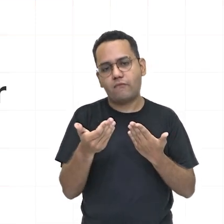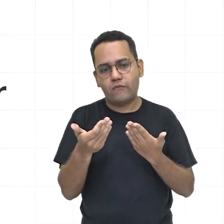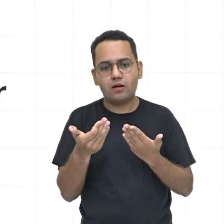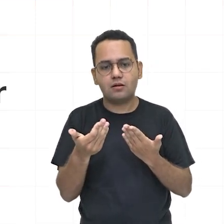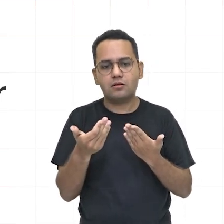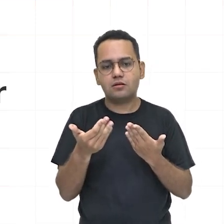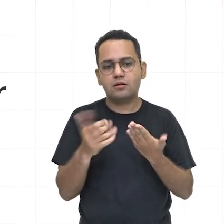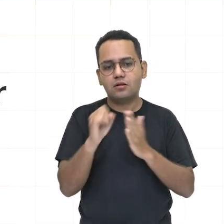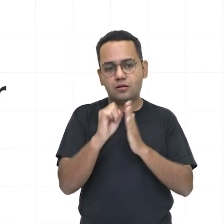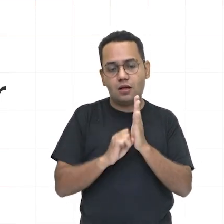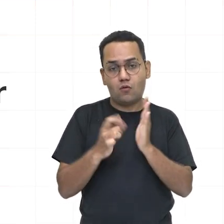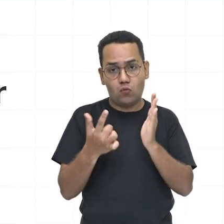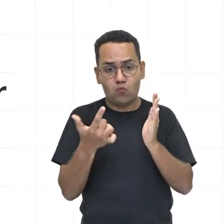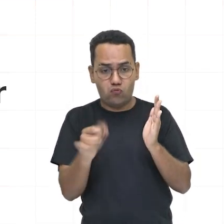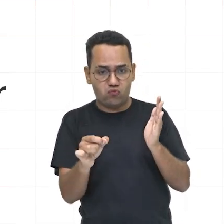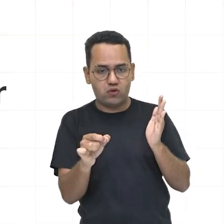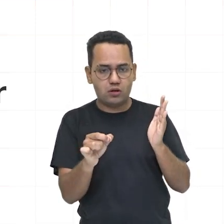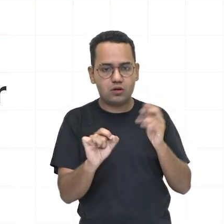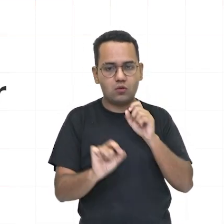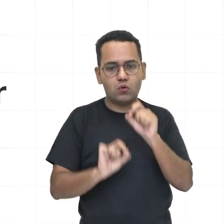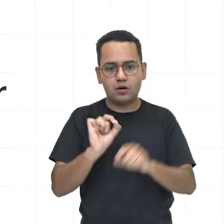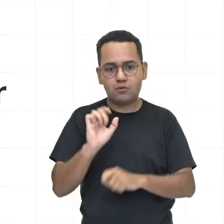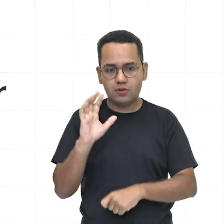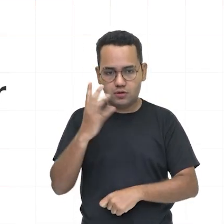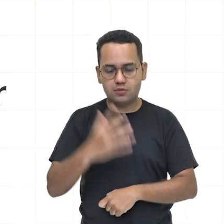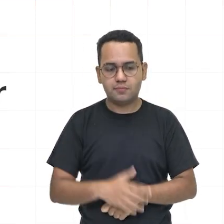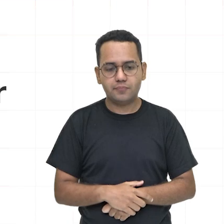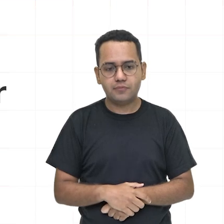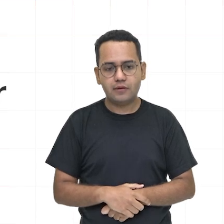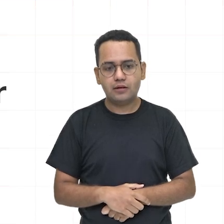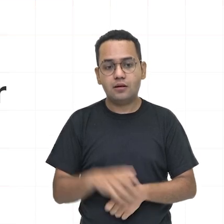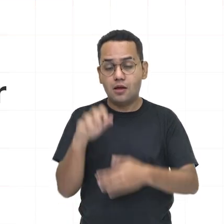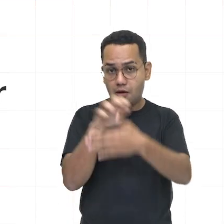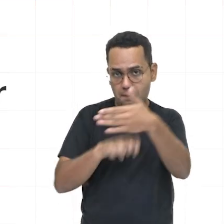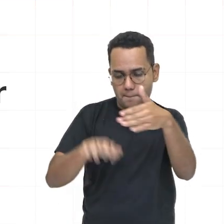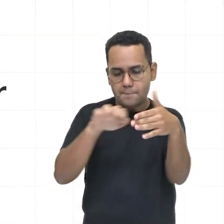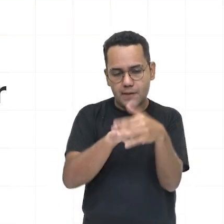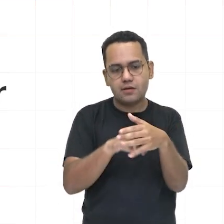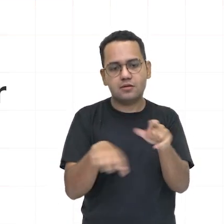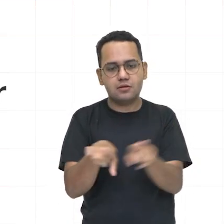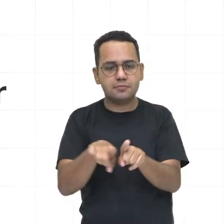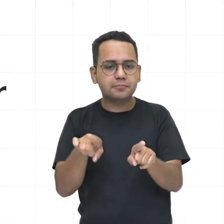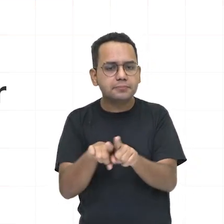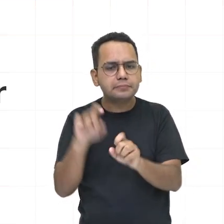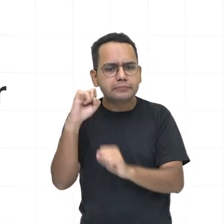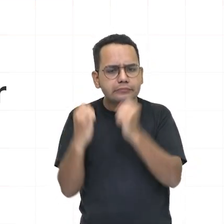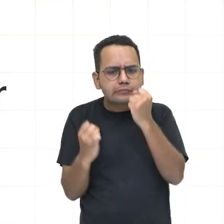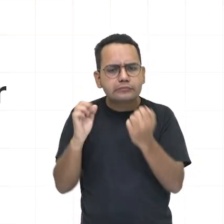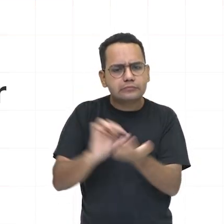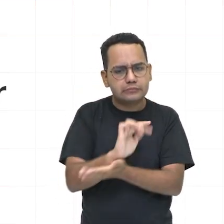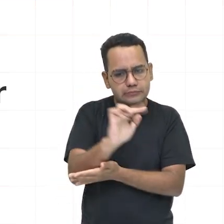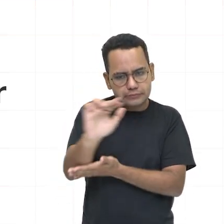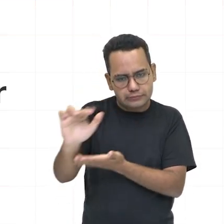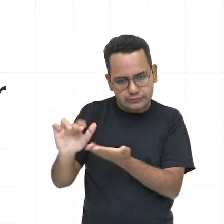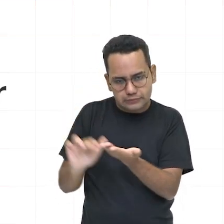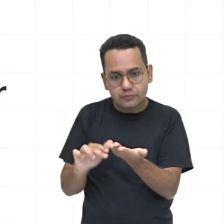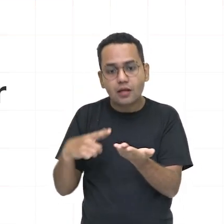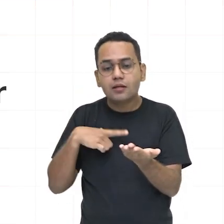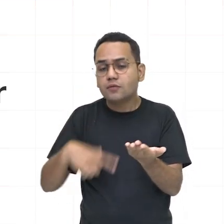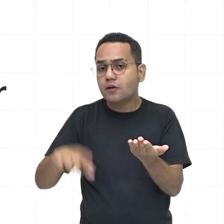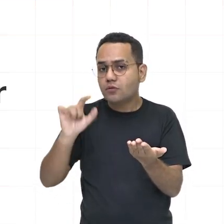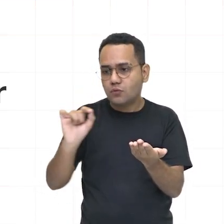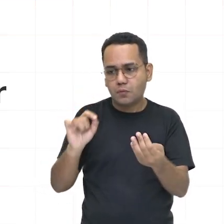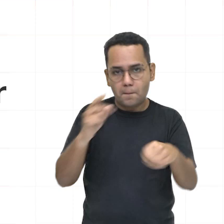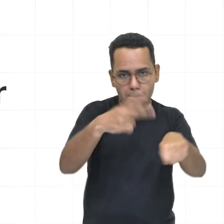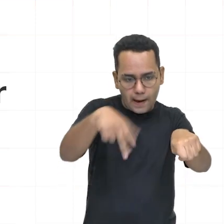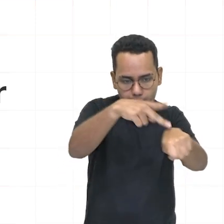bancos a companhias de telecomunicações, começaram a instalar filiais em vários países do